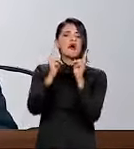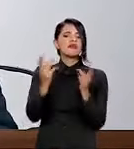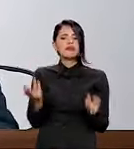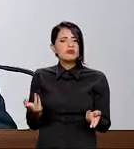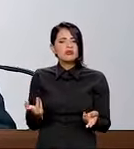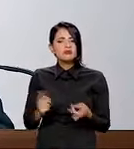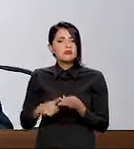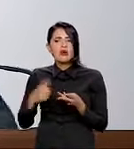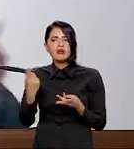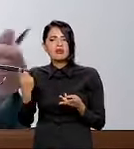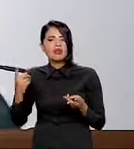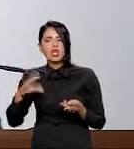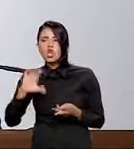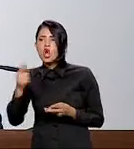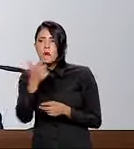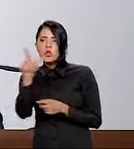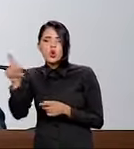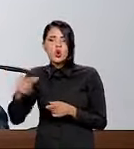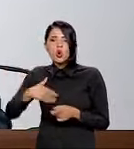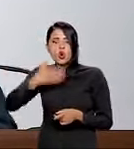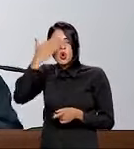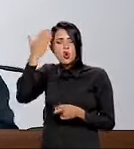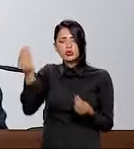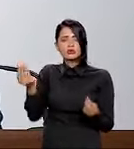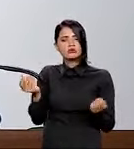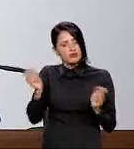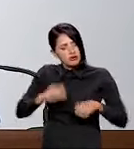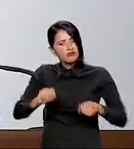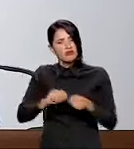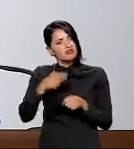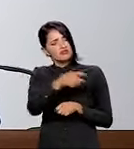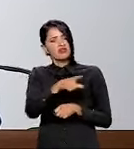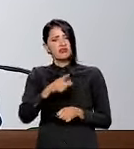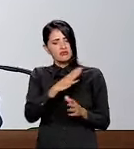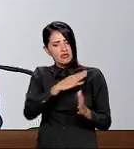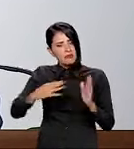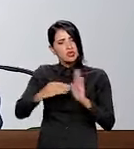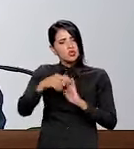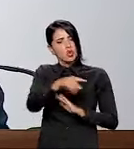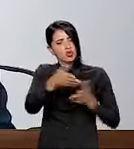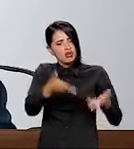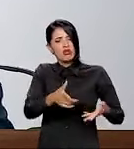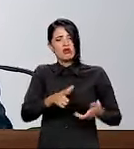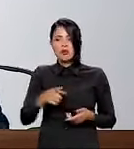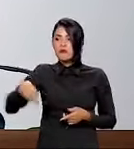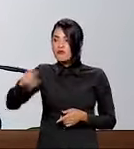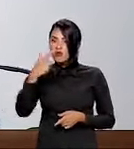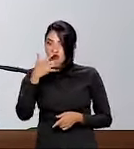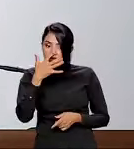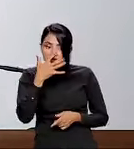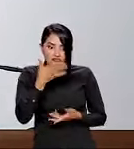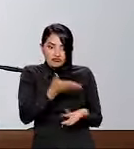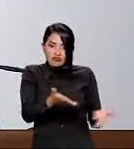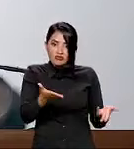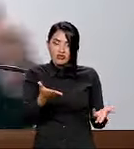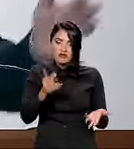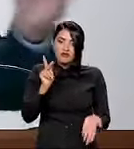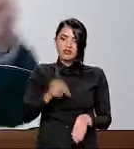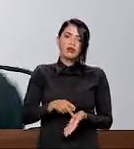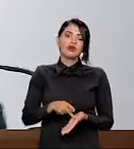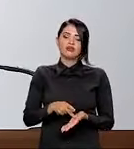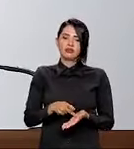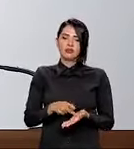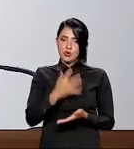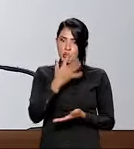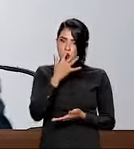em Copenhague, fazer COP no Oriente Médio? Vamos fazer logo uma COP na Amazônia, para vocês verem o que é. Vamos